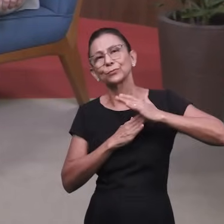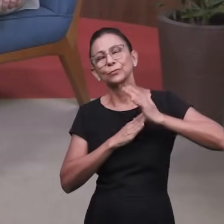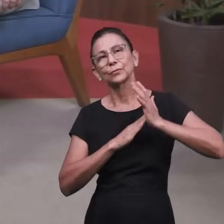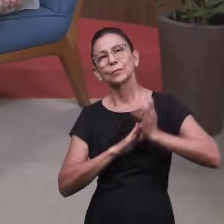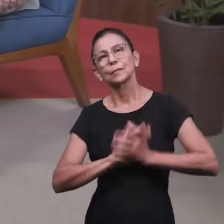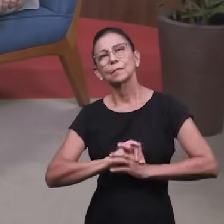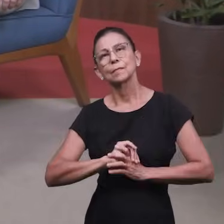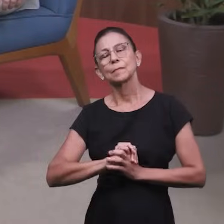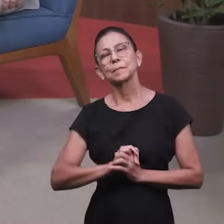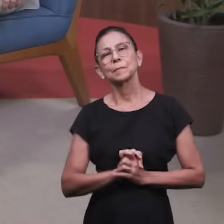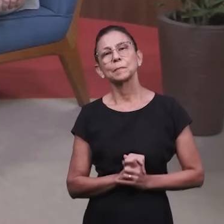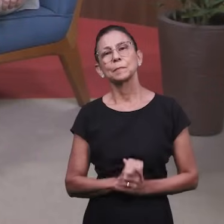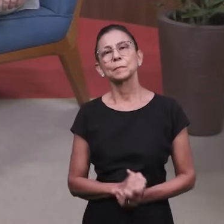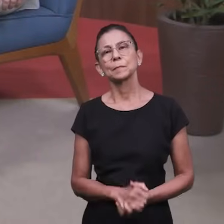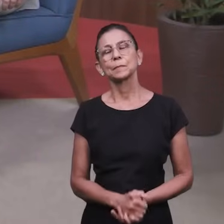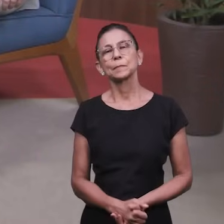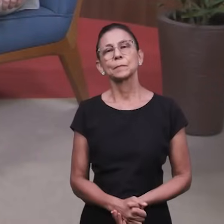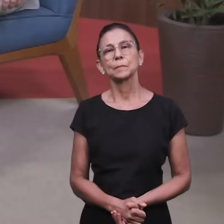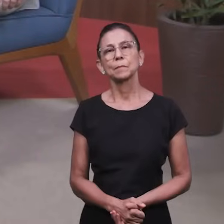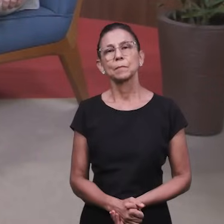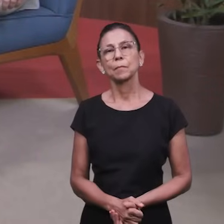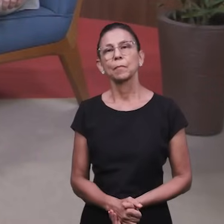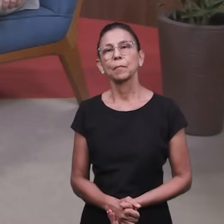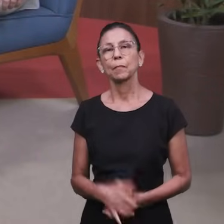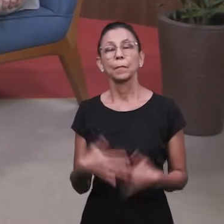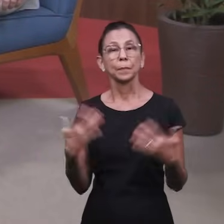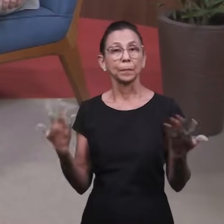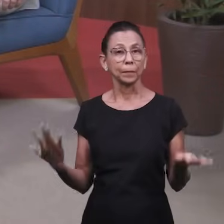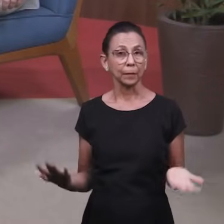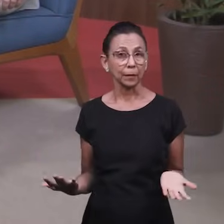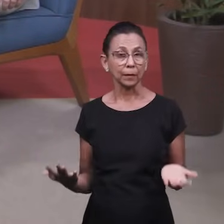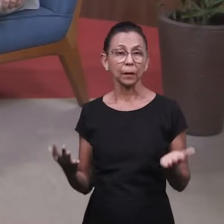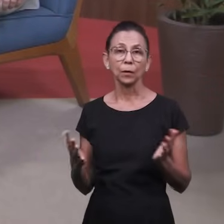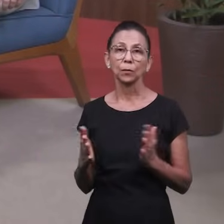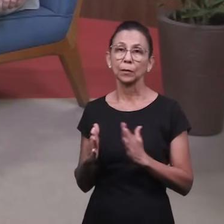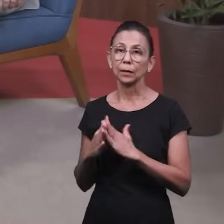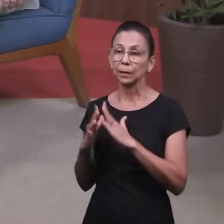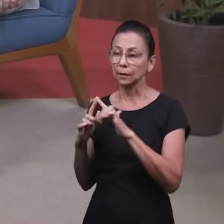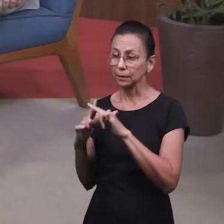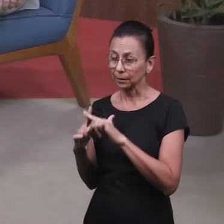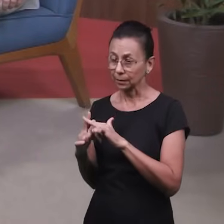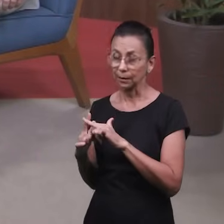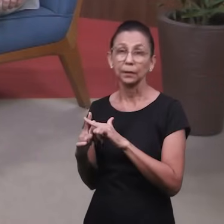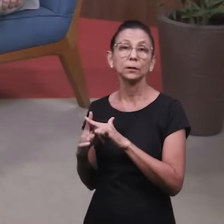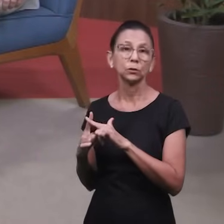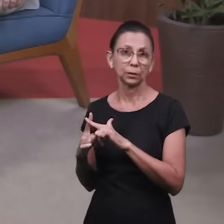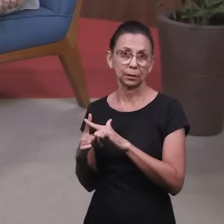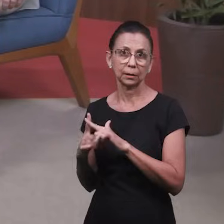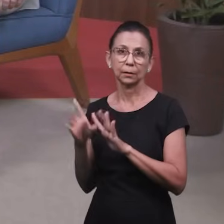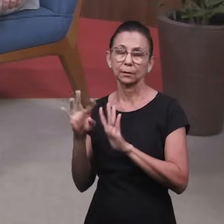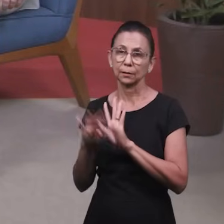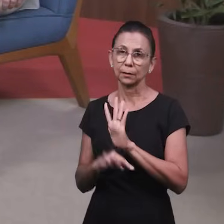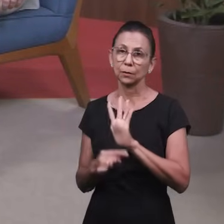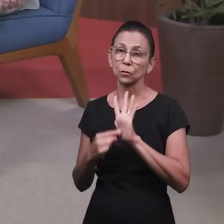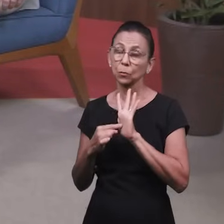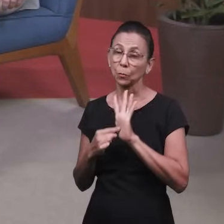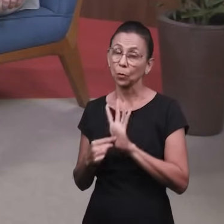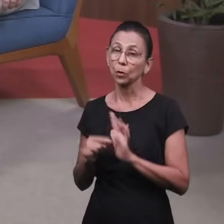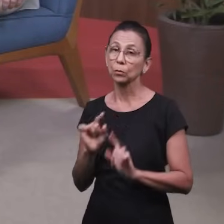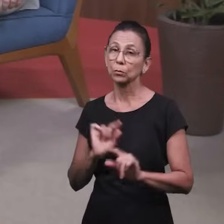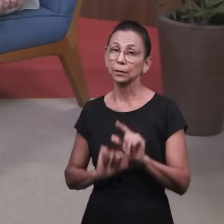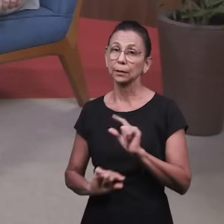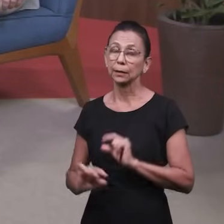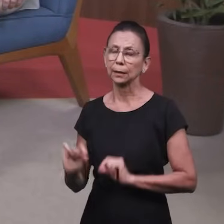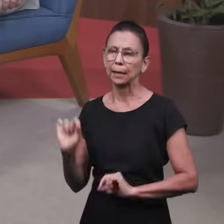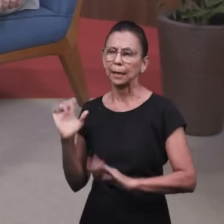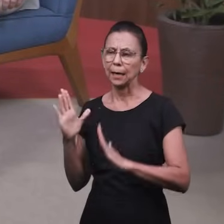algo de tanta profundidade. Tanta profundidade, não é? Então a igreja, esse texto, por exemplo, ele fala que a igreja, mostra que a igreja que